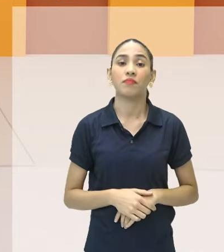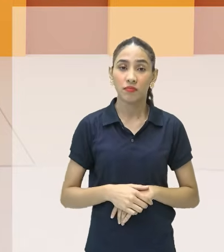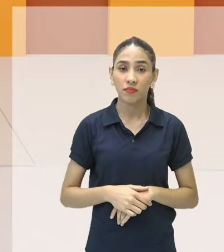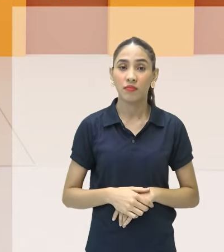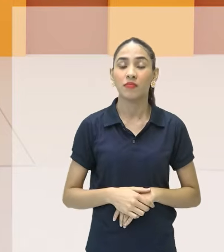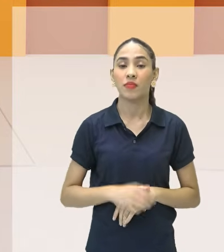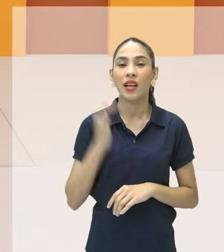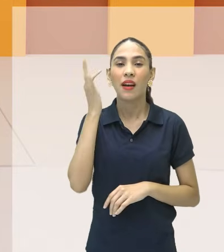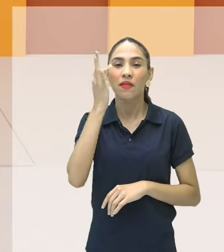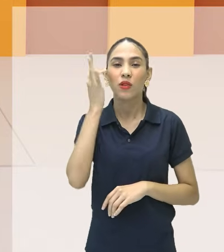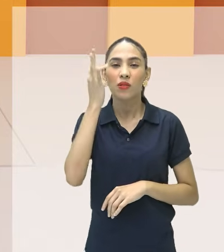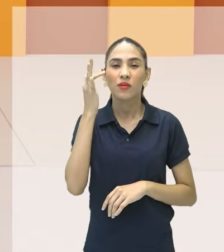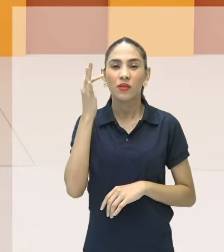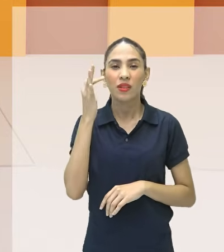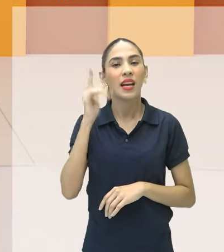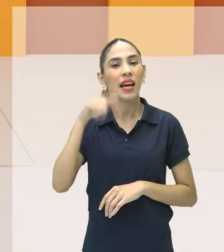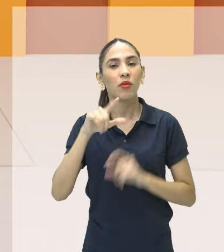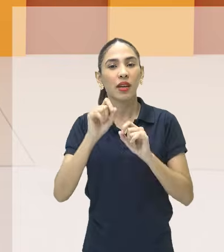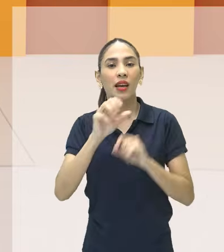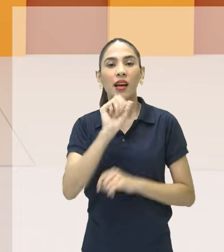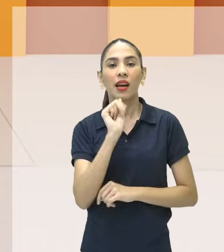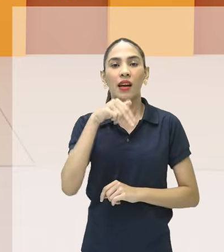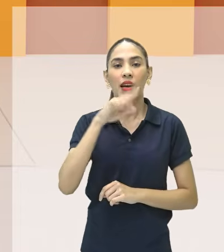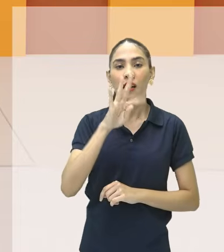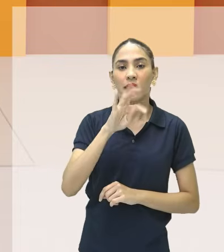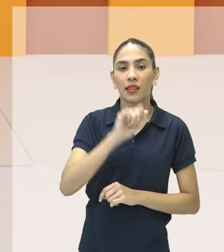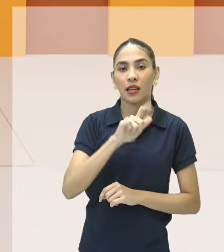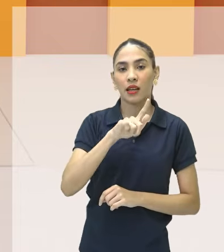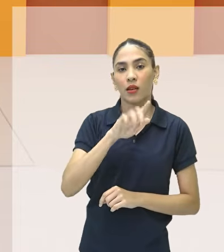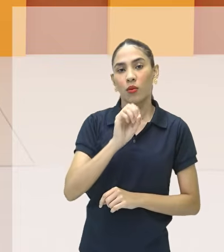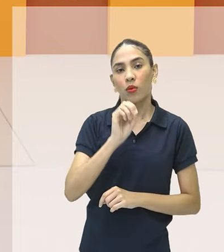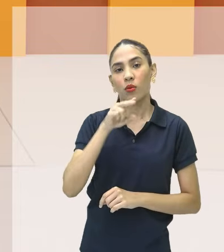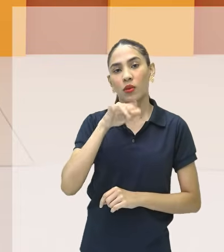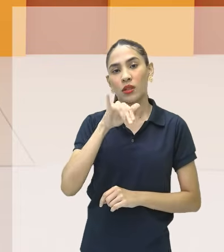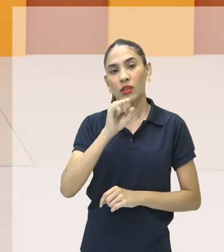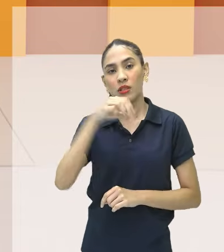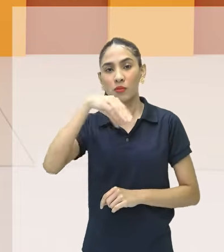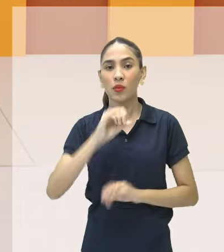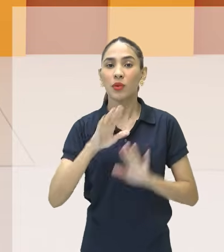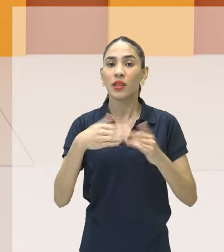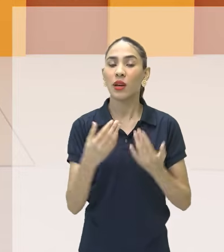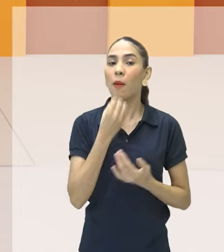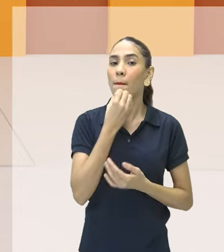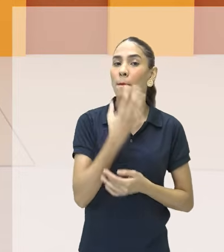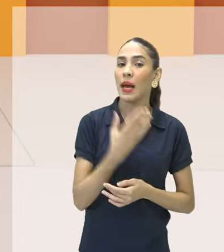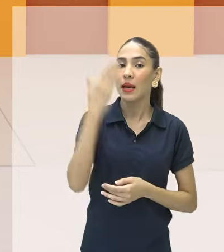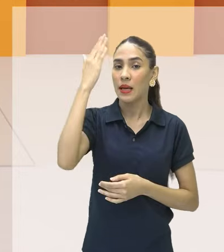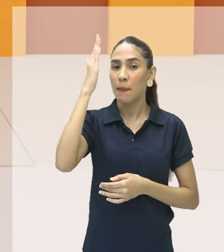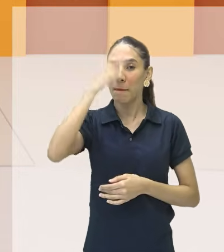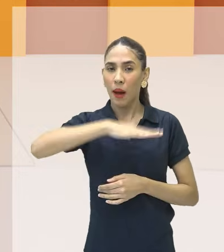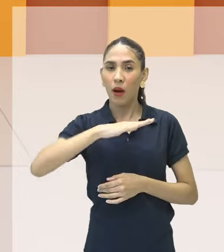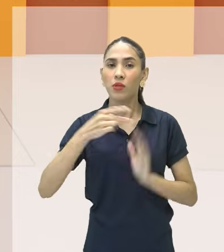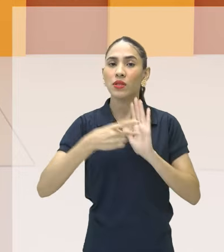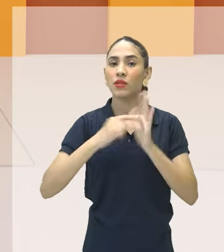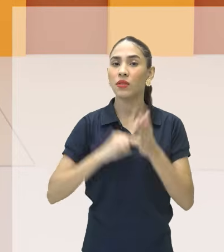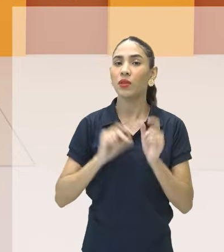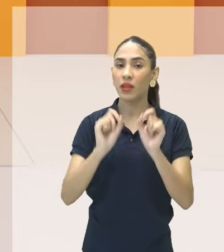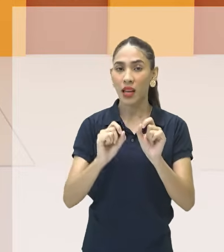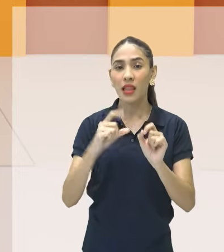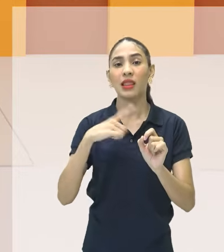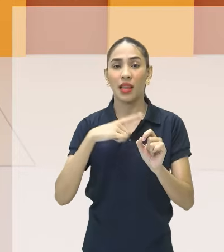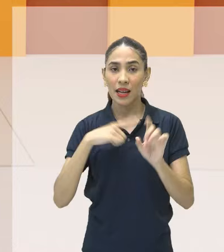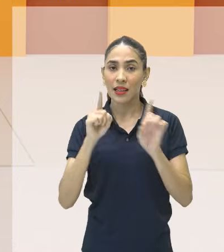nós chamamos na filosofia dos antagonismos que existem, né? Então, quando a gente fala de bem e do mal, isso aqui também tem a ver